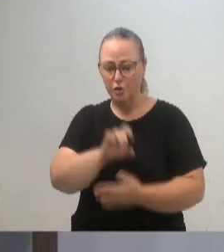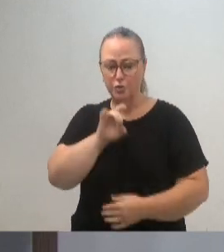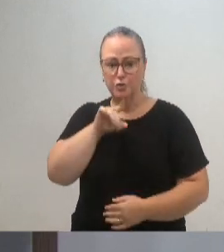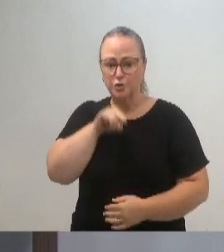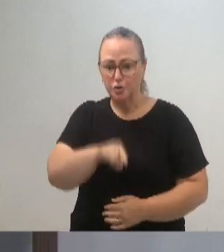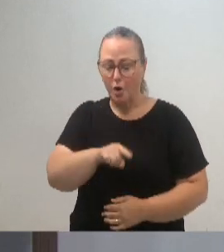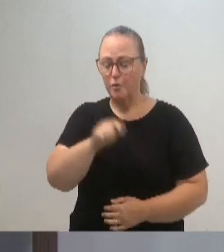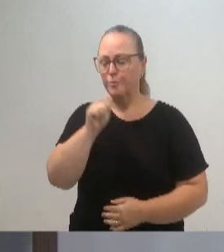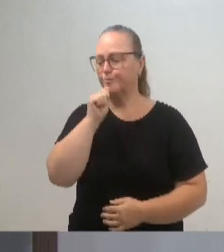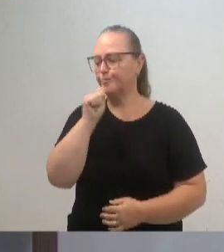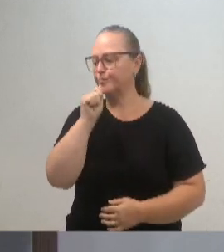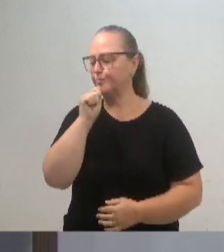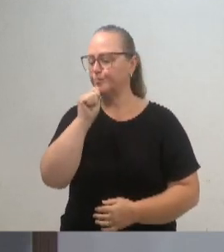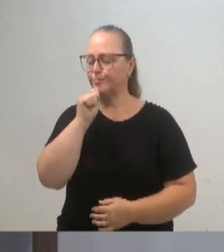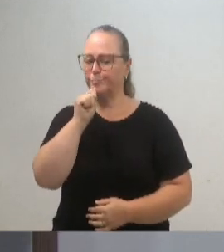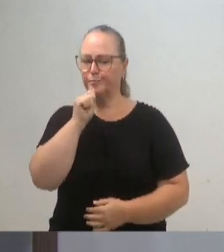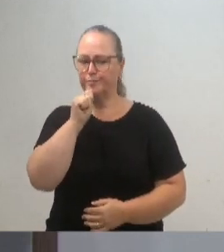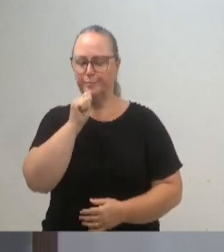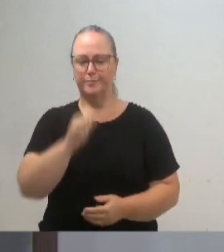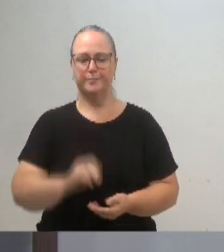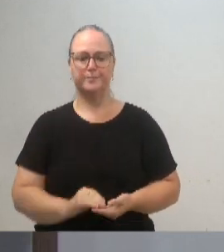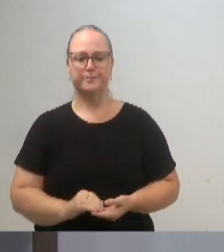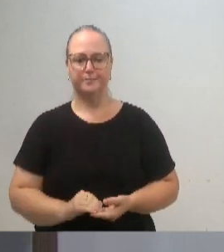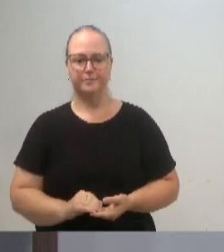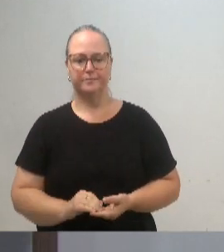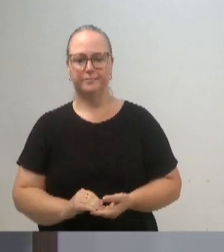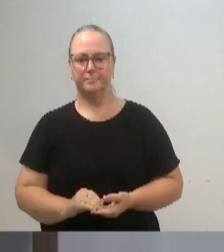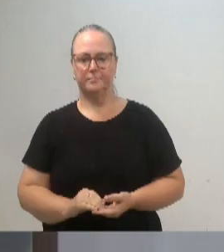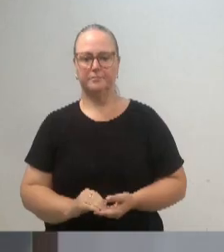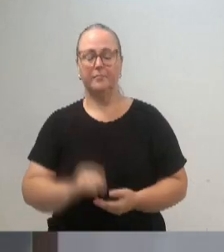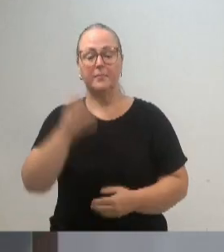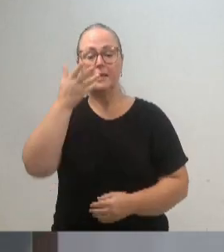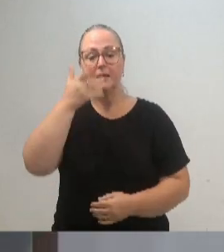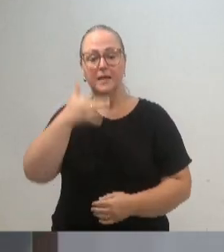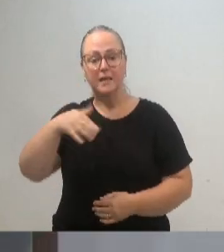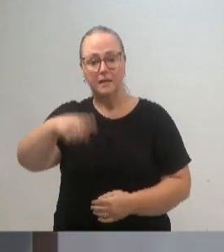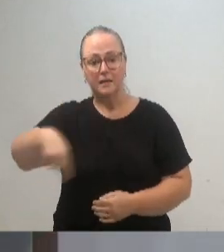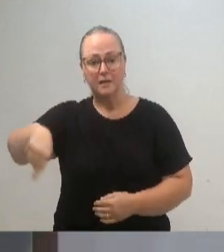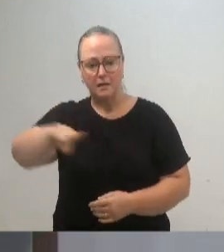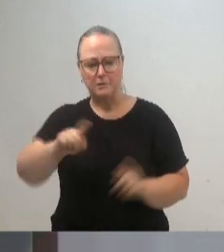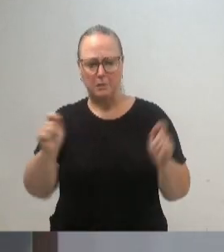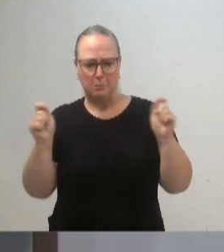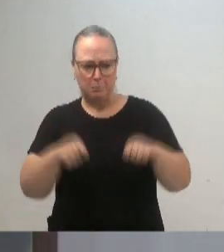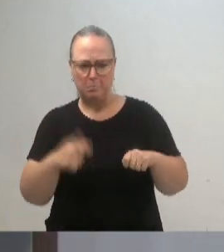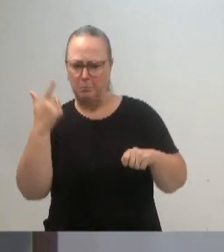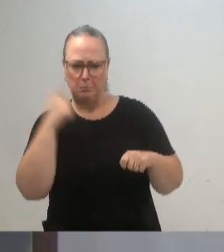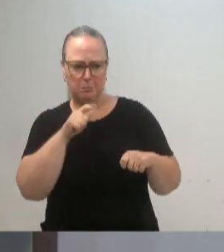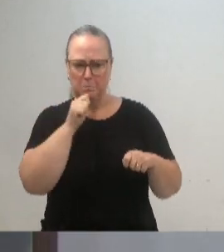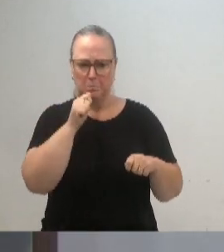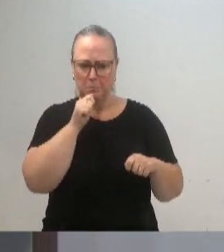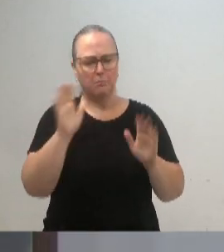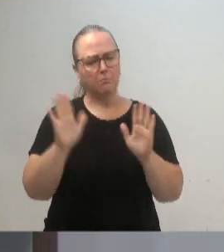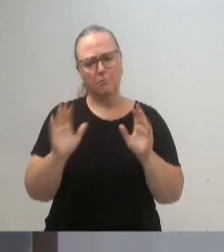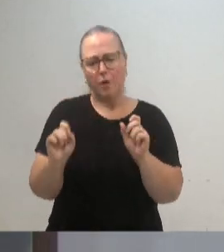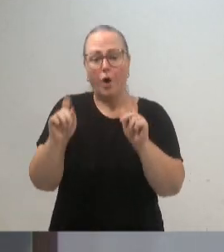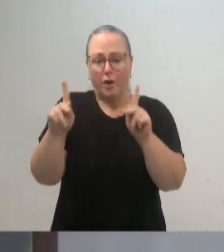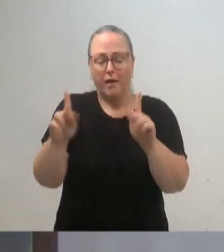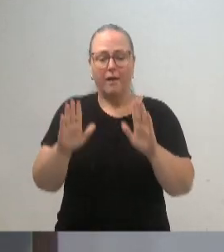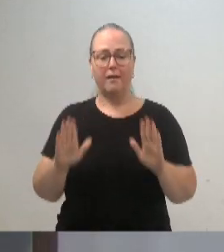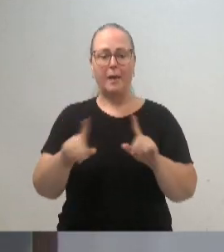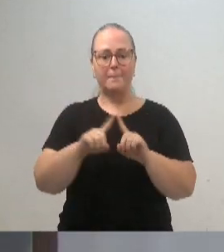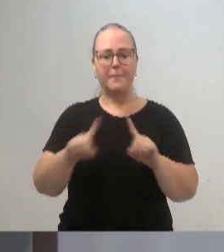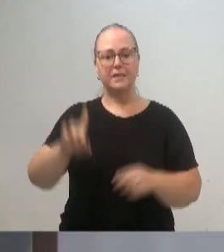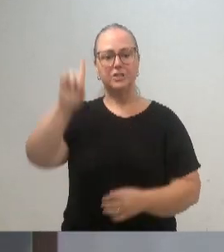escola. Elas não têm a mesma capacidade? Sim, por vezes não têm, mas elas têm direito